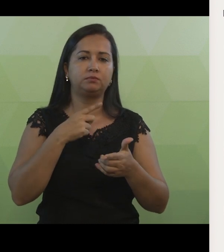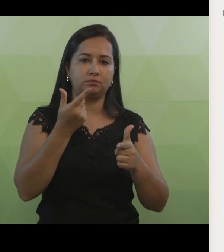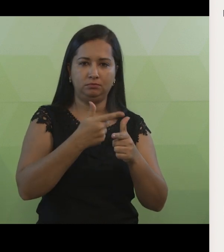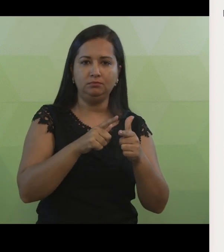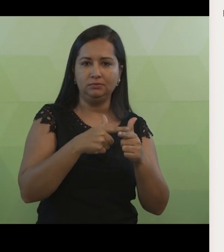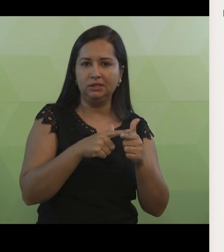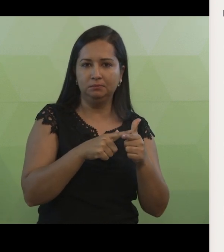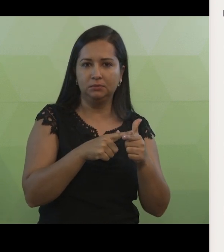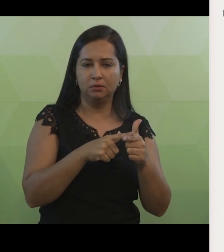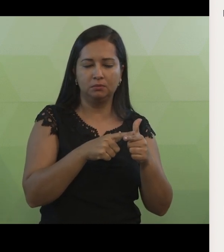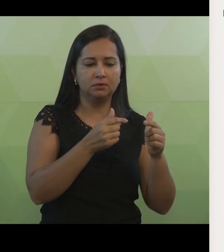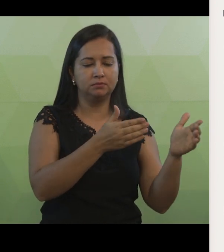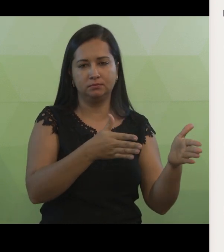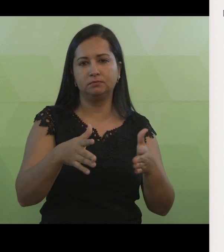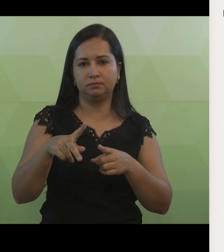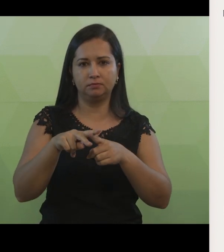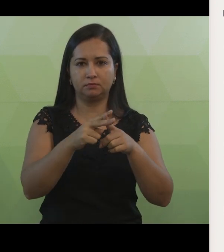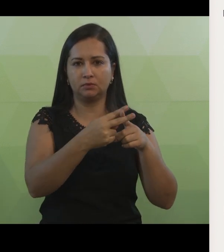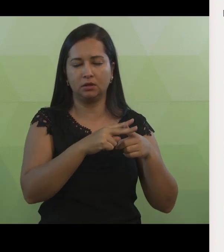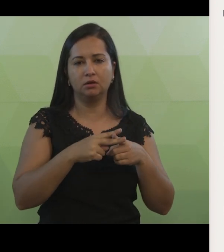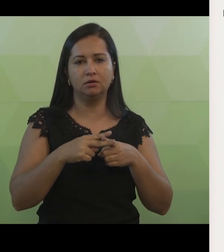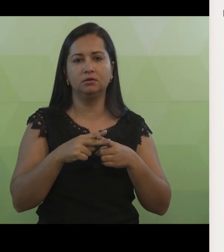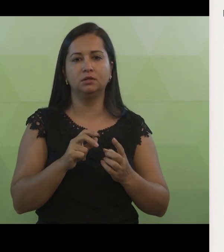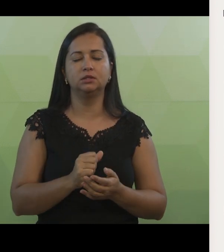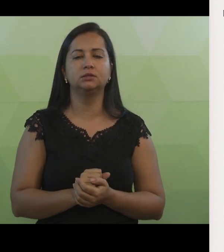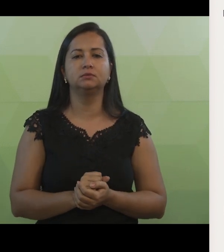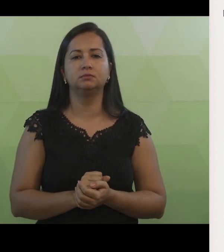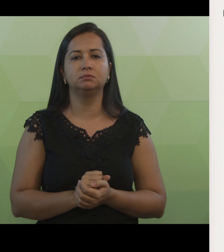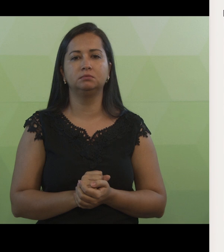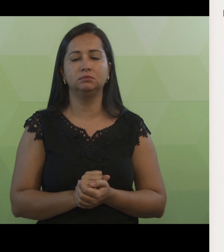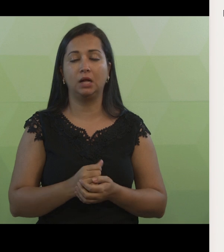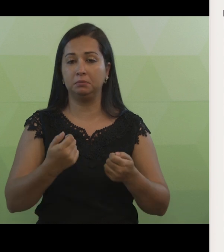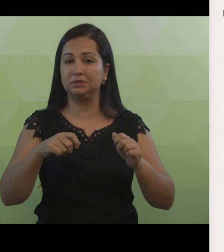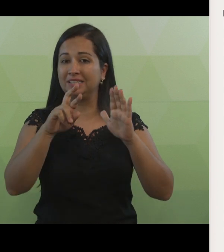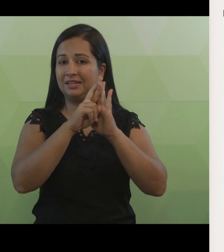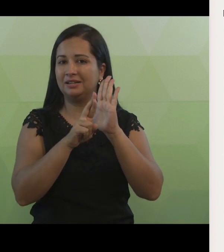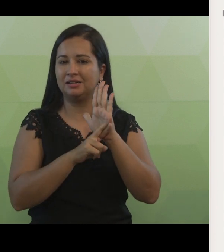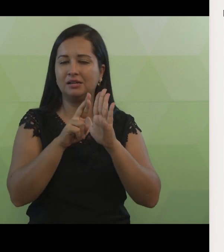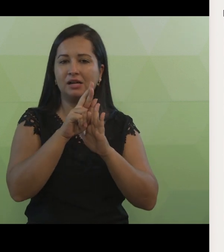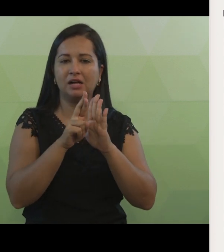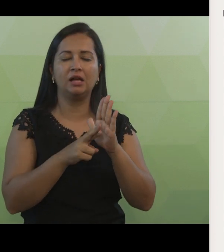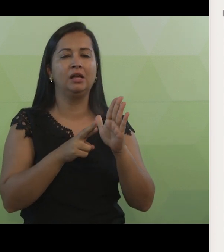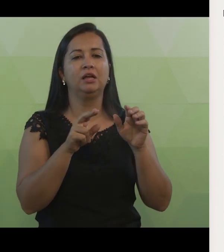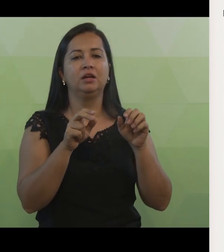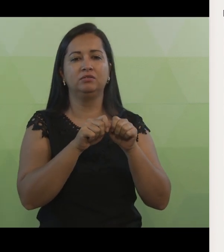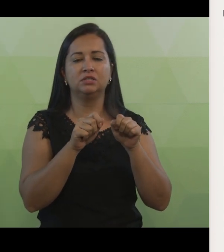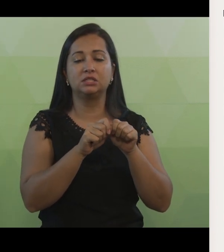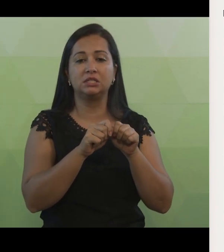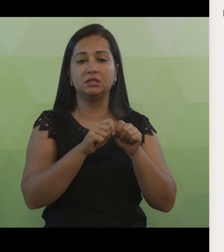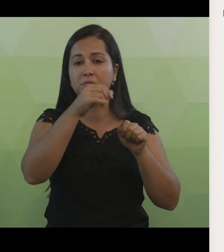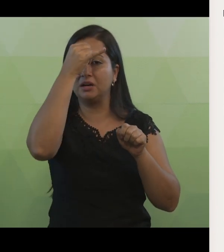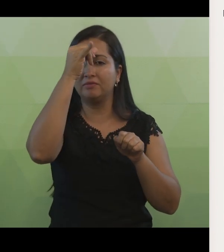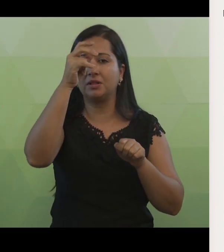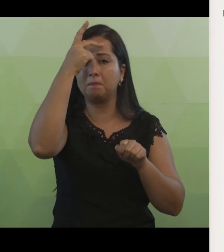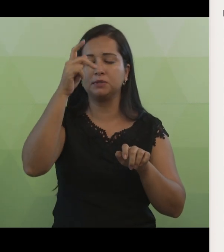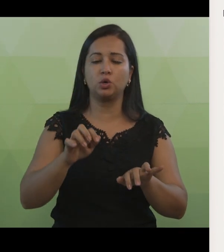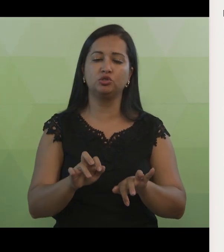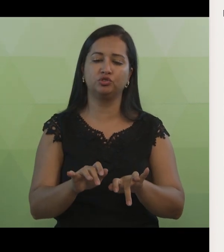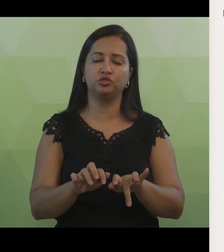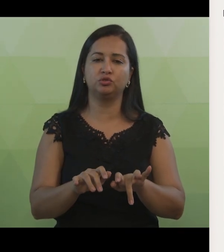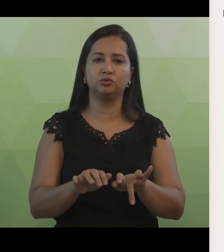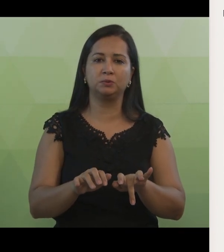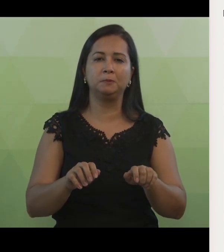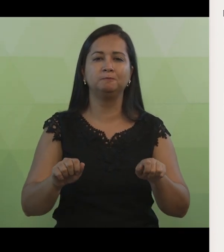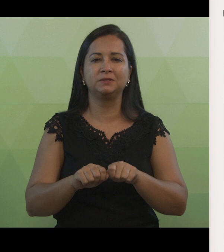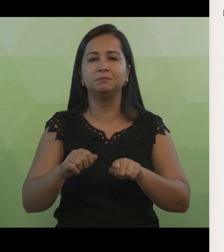A gente pode usar padronização, regra de acesso ou alguma coisa assim, para evitar que a pessoa digite errado alguma configuração. A